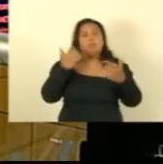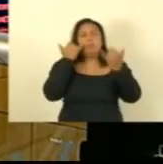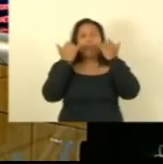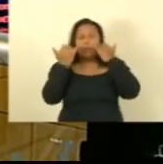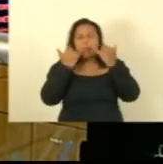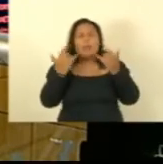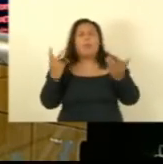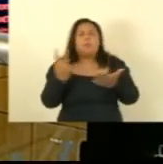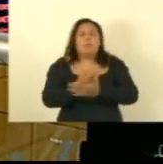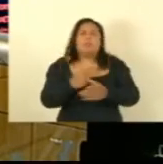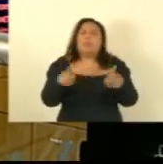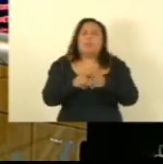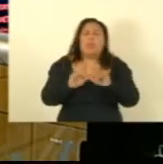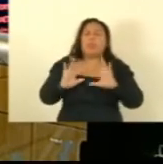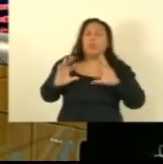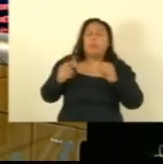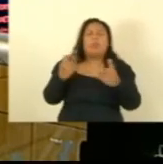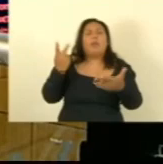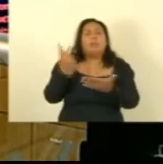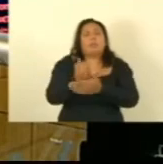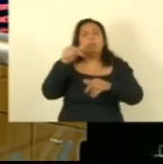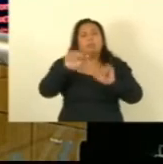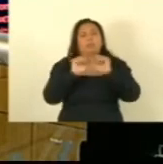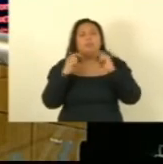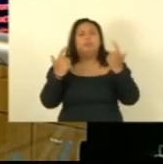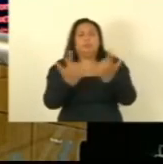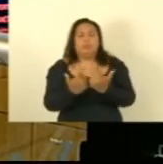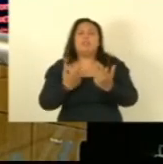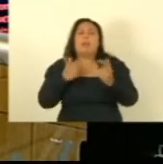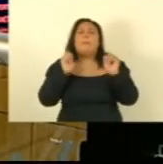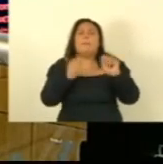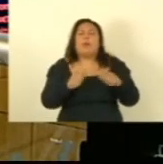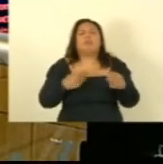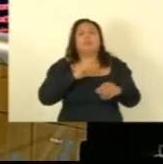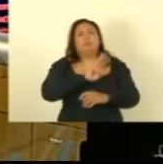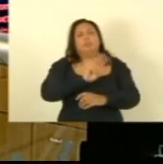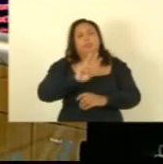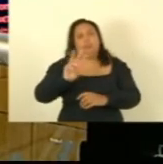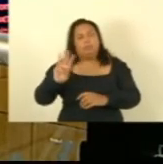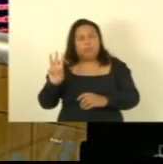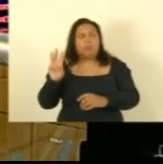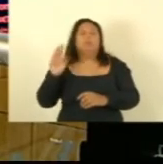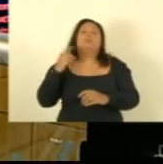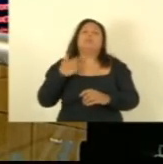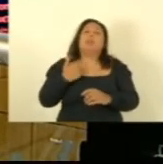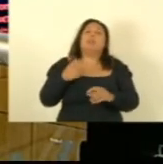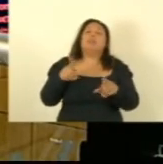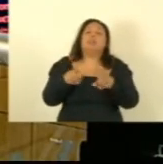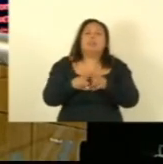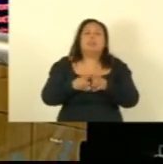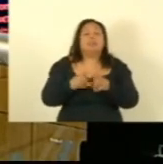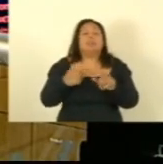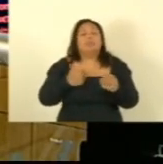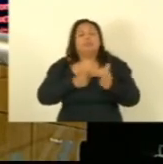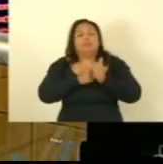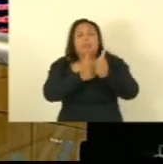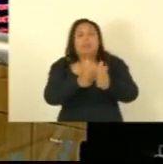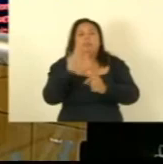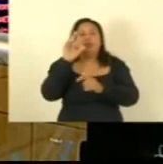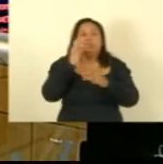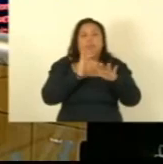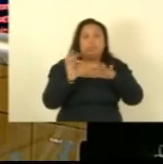na sessão e também tudo o que acontece aqui na Assembleia Legislativa, você consegue acessando o nosso portal de notícias, seguindo as nossas redes